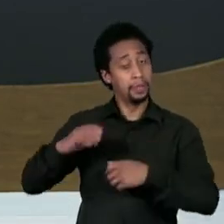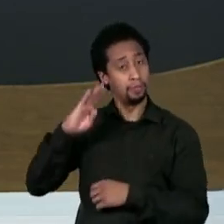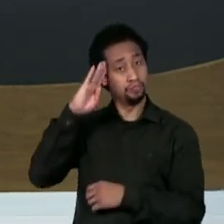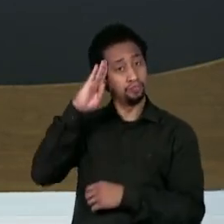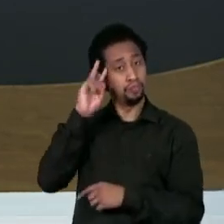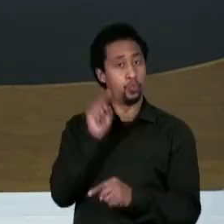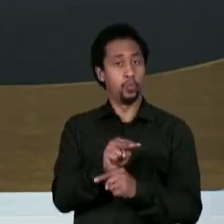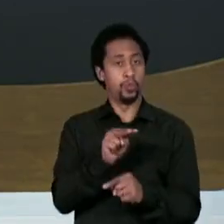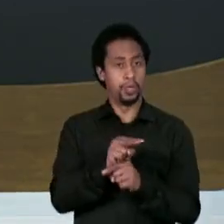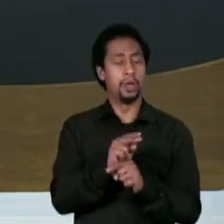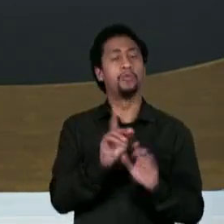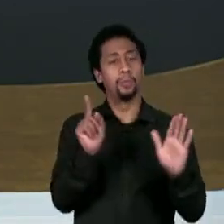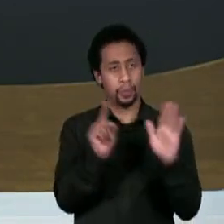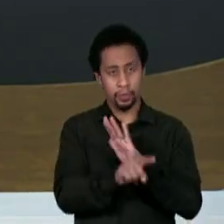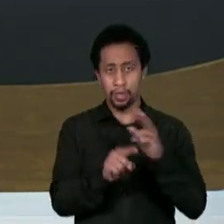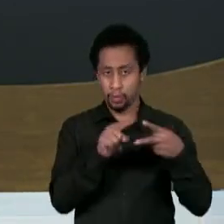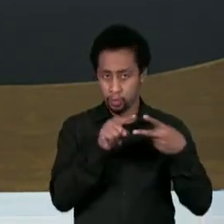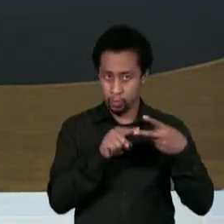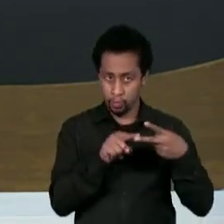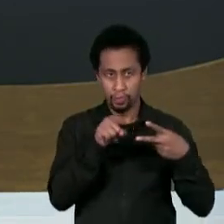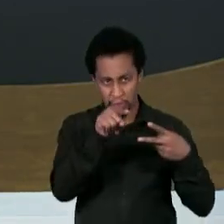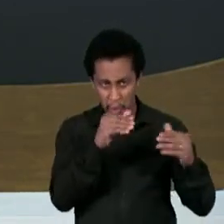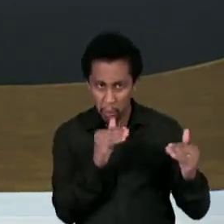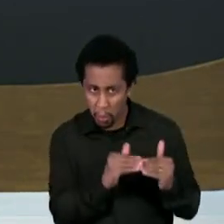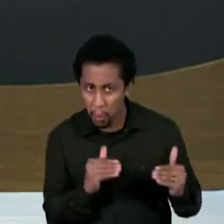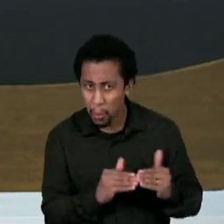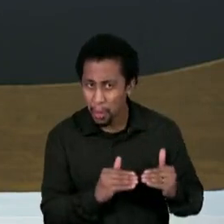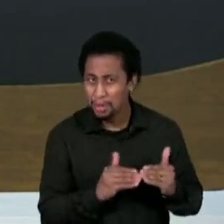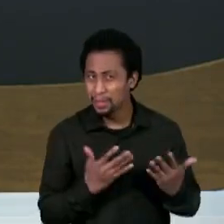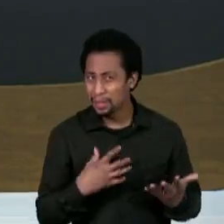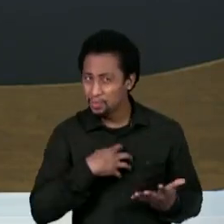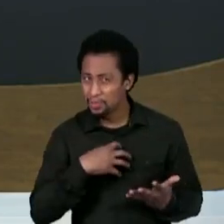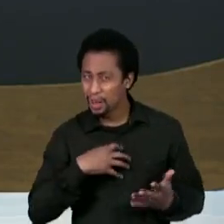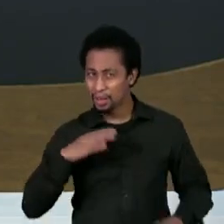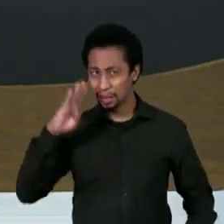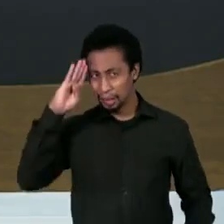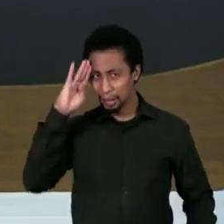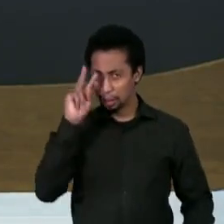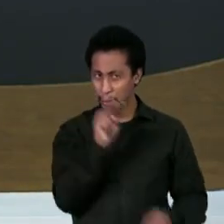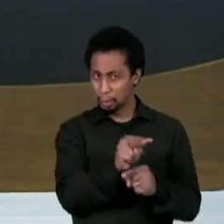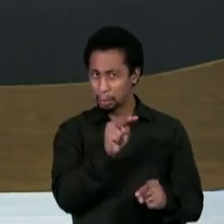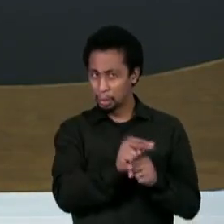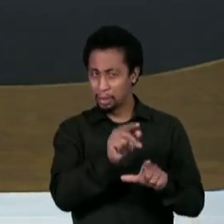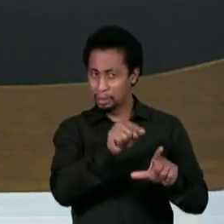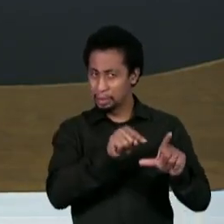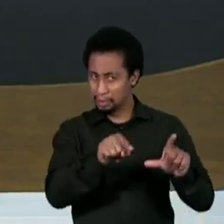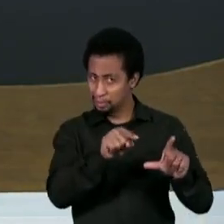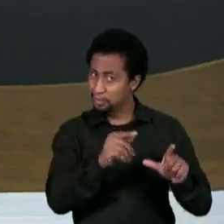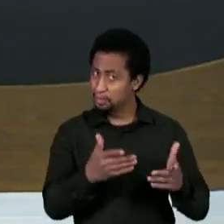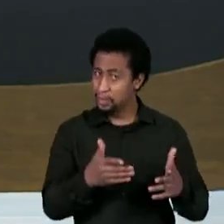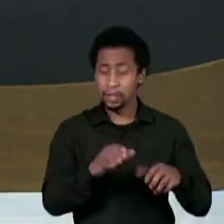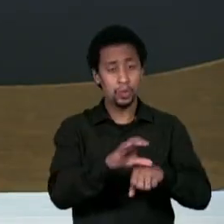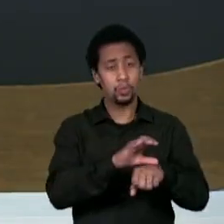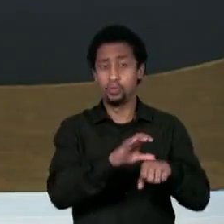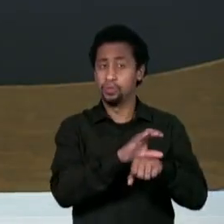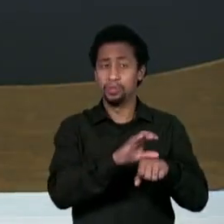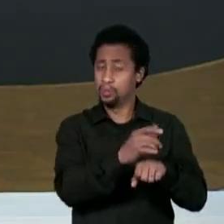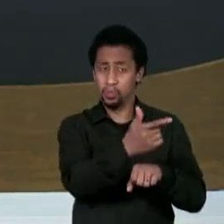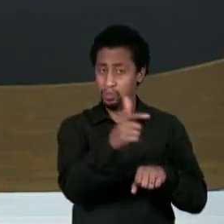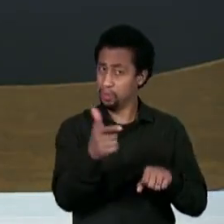queria ouvir um sobre dois aspectos se o senhor concorda com esse papel das Forças Armadas que não está previsto na na Constituição